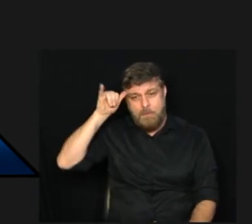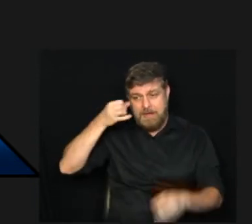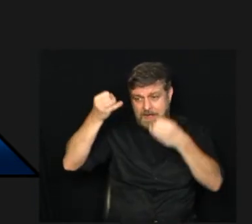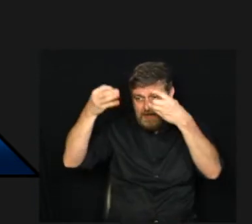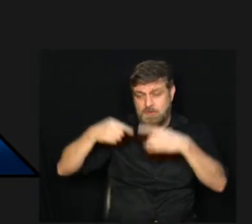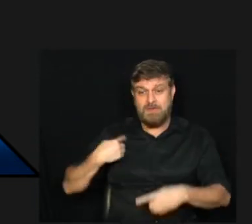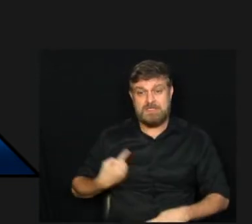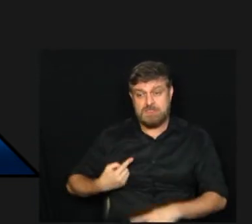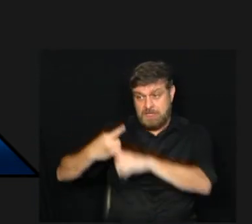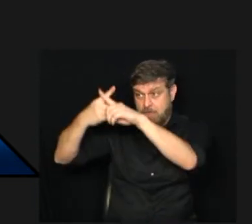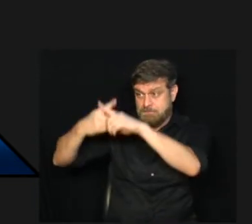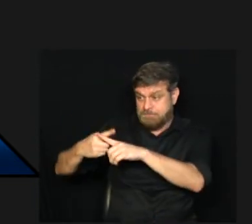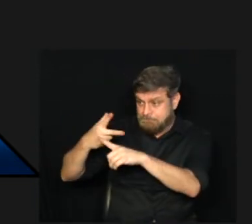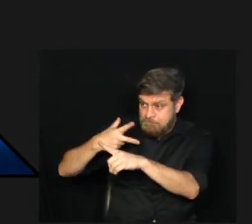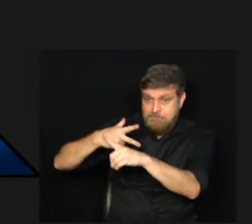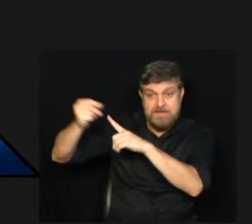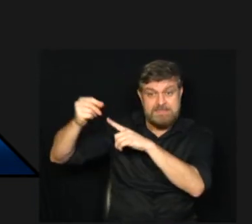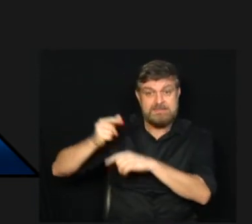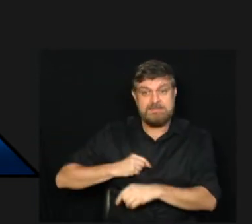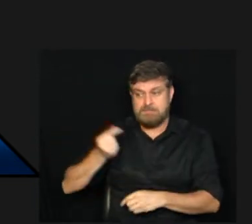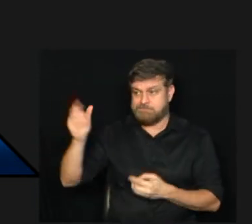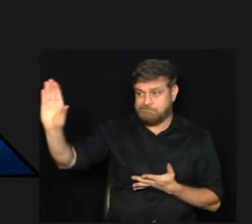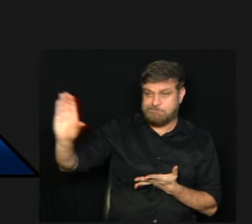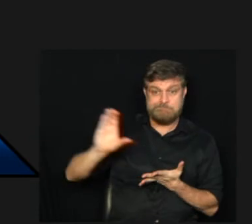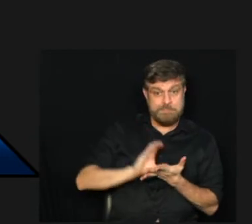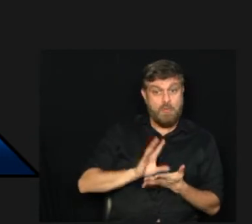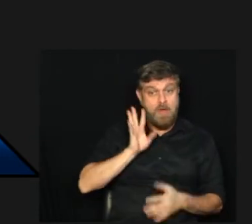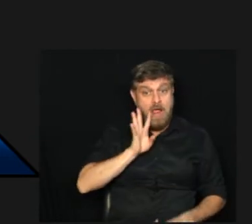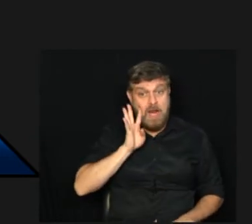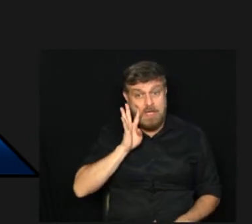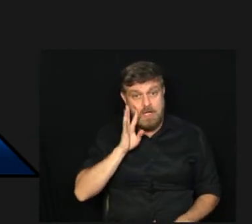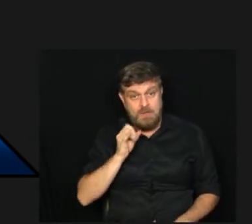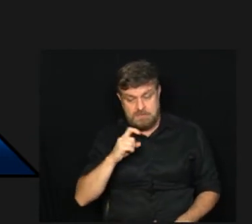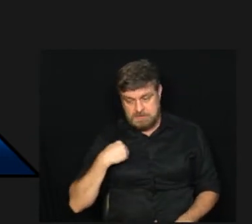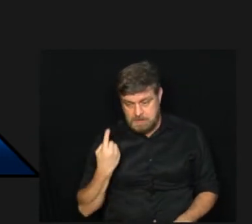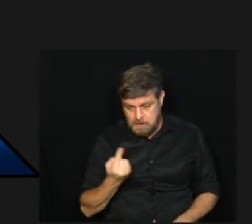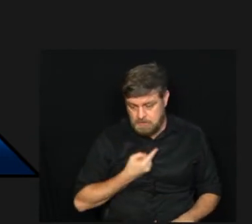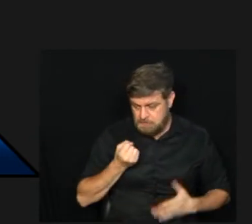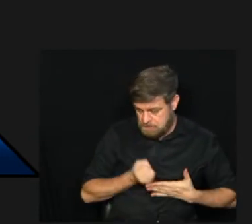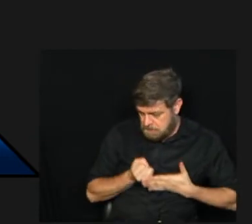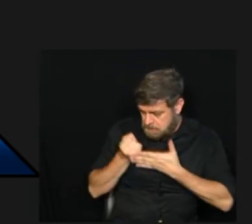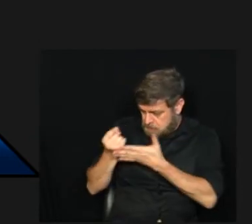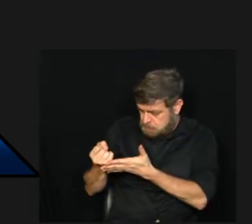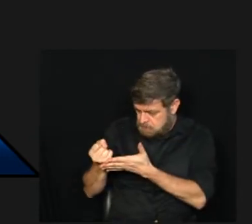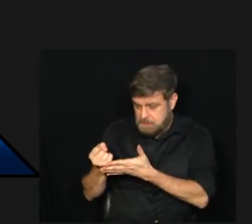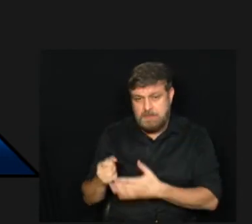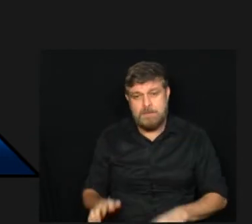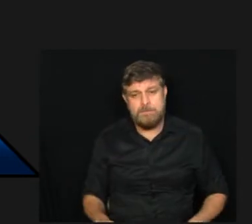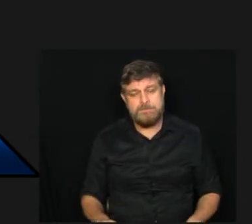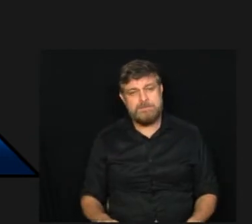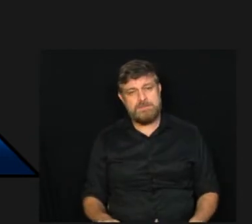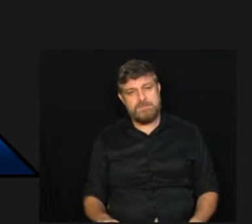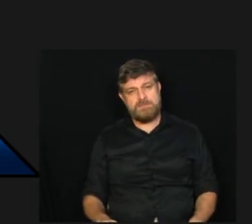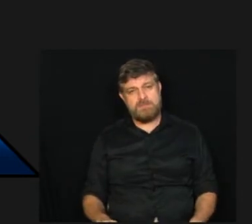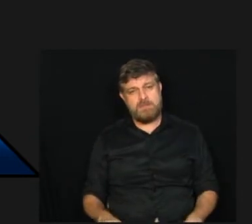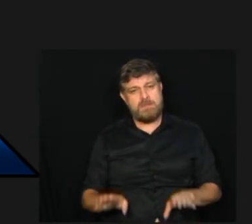verba aí, eu acho que é legal. Eu acho que se a comissão puder ajudar em alguma coisa, legal.